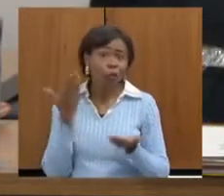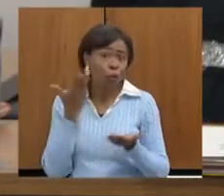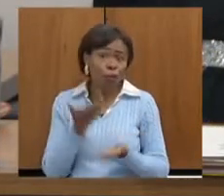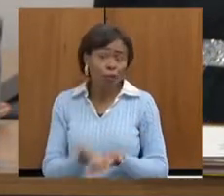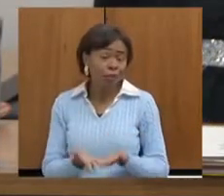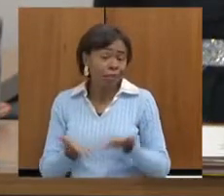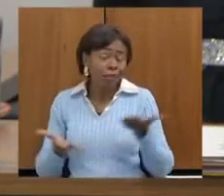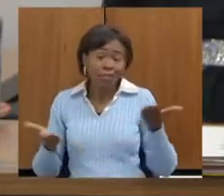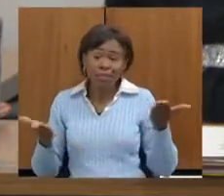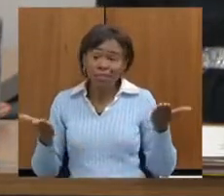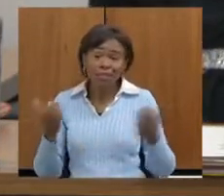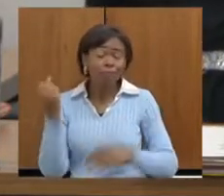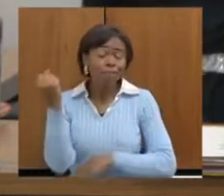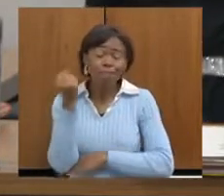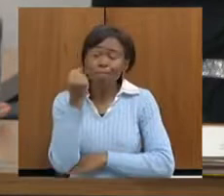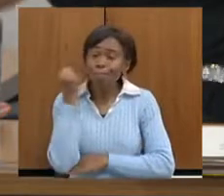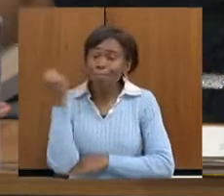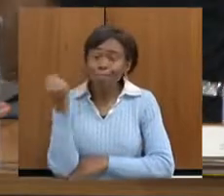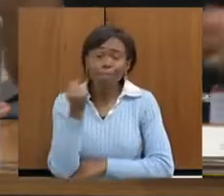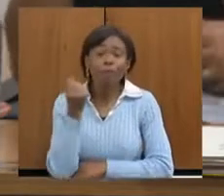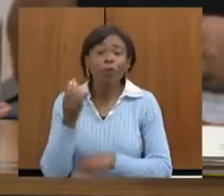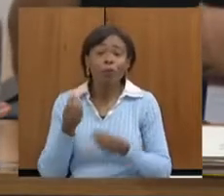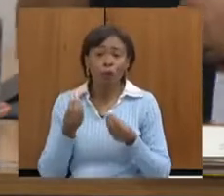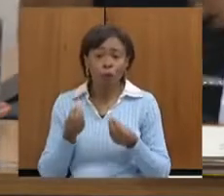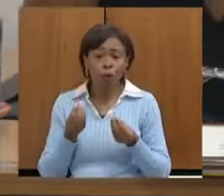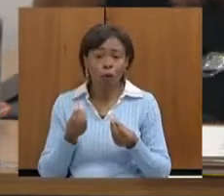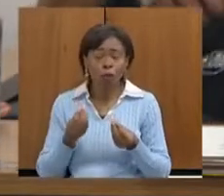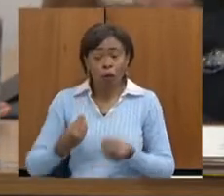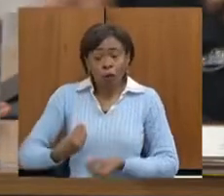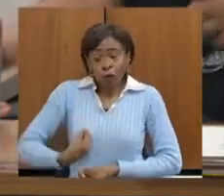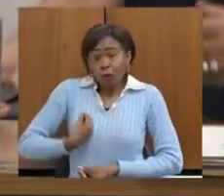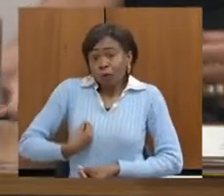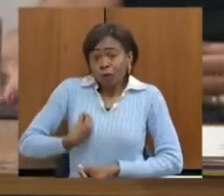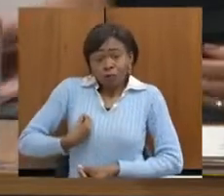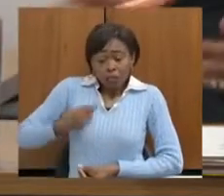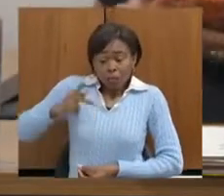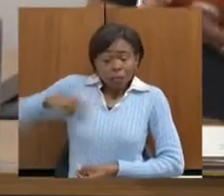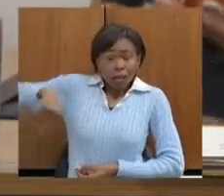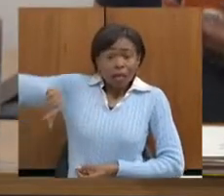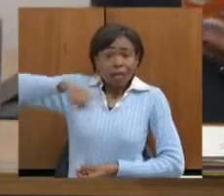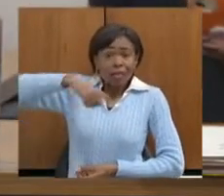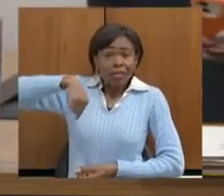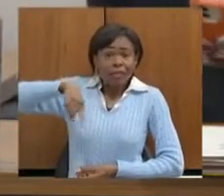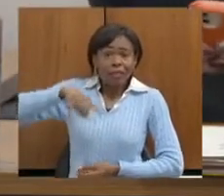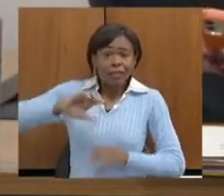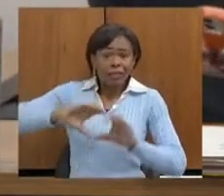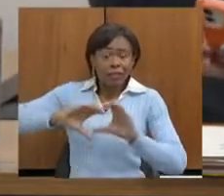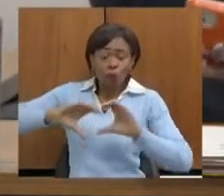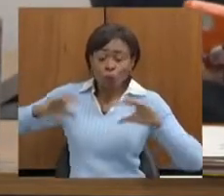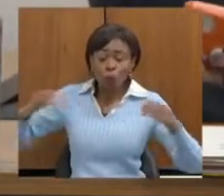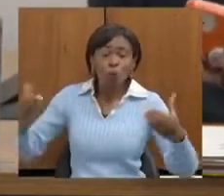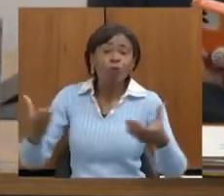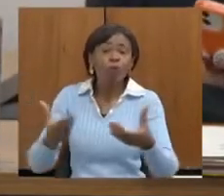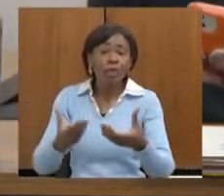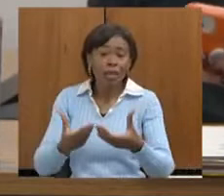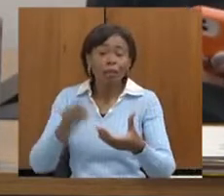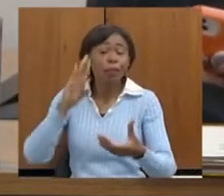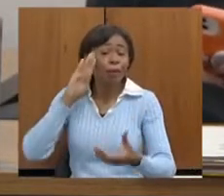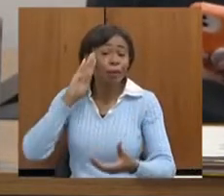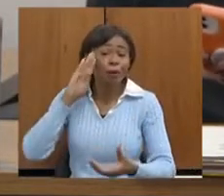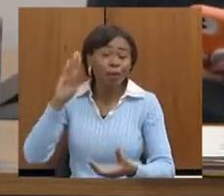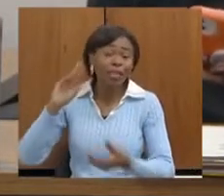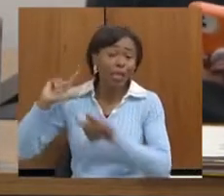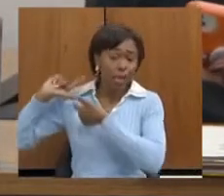né Isso é o próprio modo de vida das Comunidades especialmente das Comunidades tradicionais